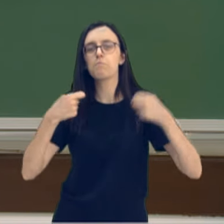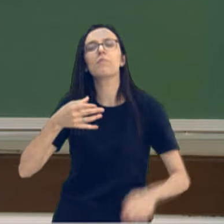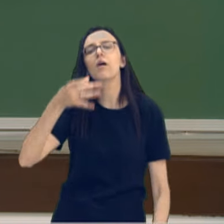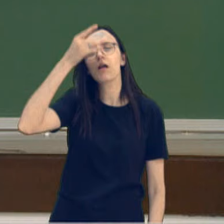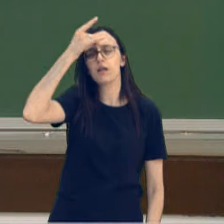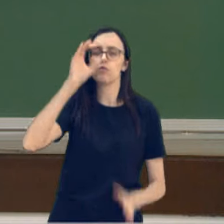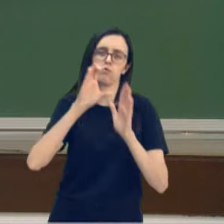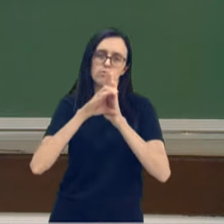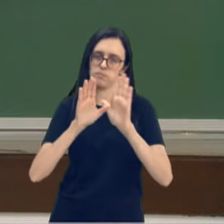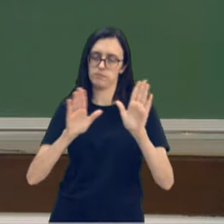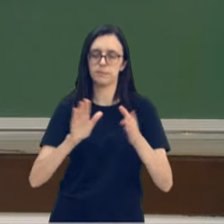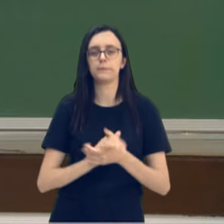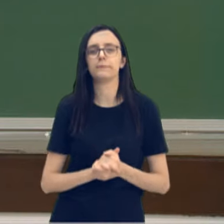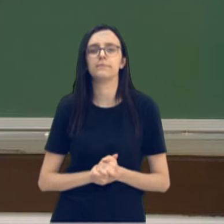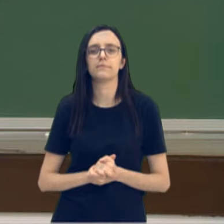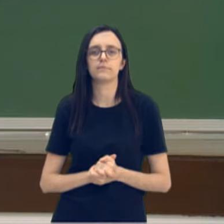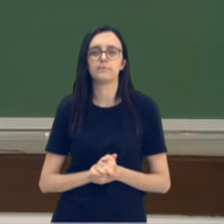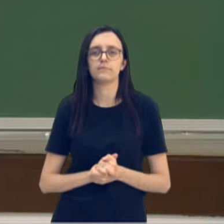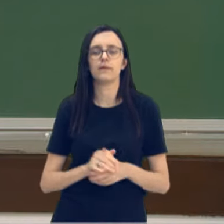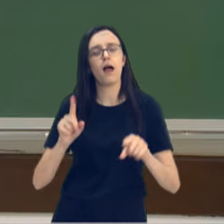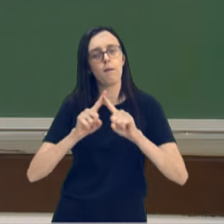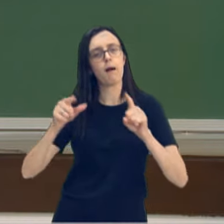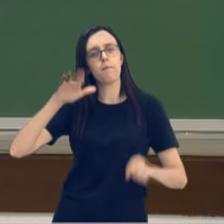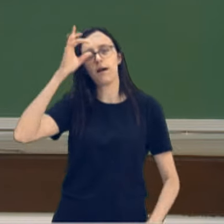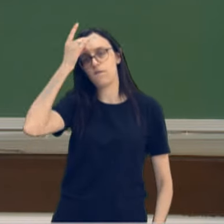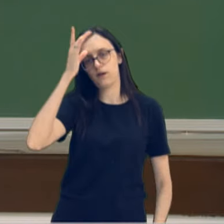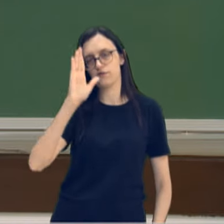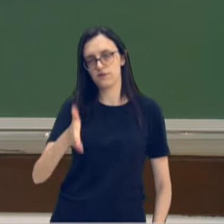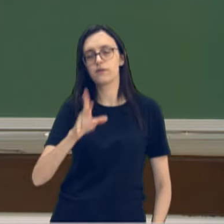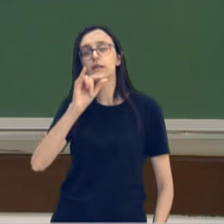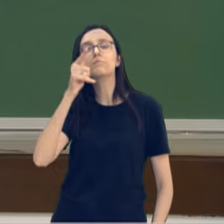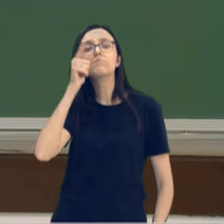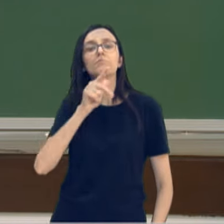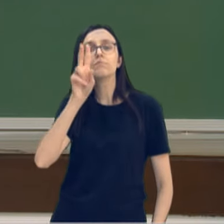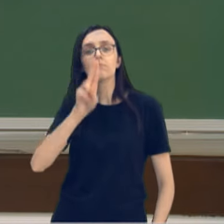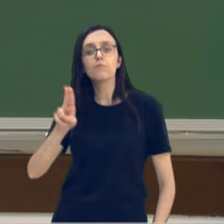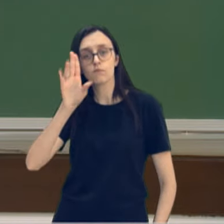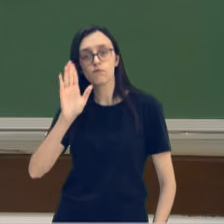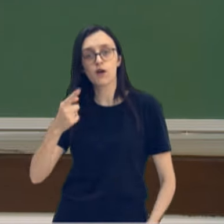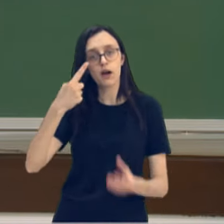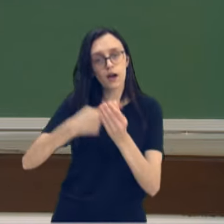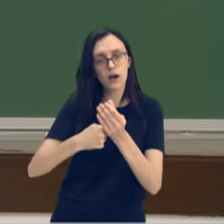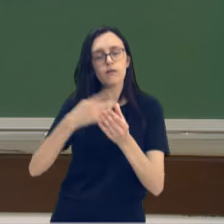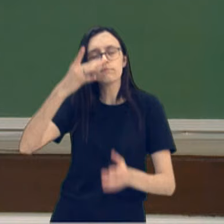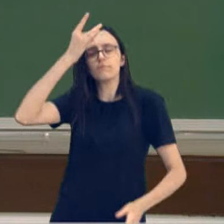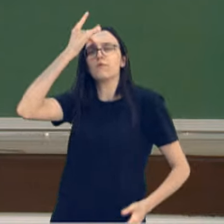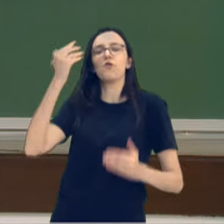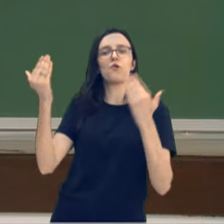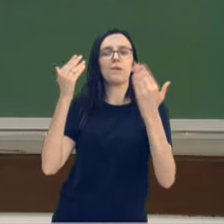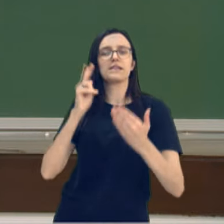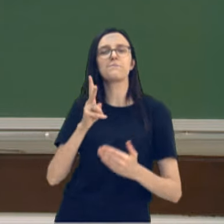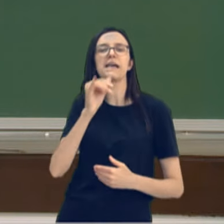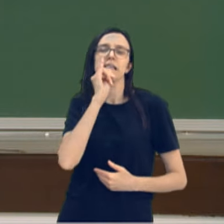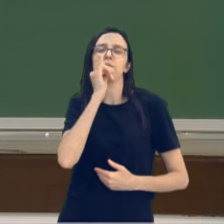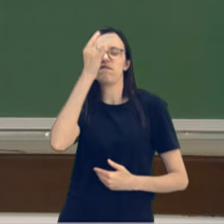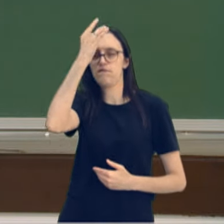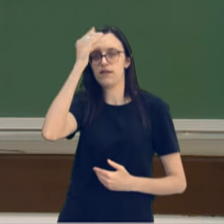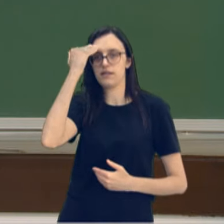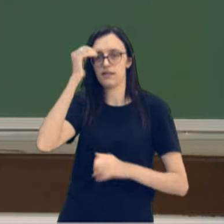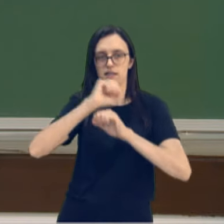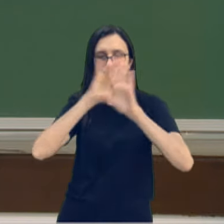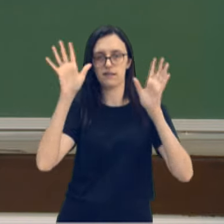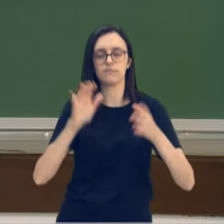as definições, tá bom? Mas já fica mais fácil. Quem quiser usar o exemplozinho da vina, fica tranquilo, vai em frente.